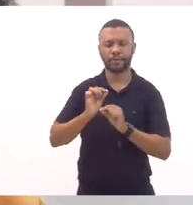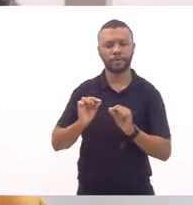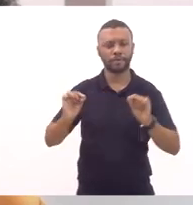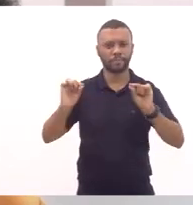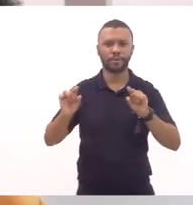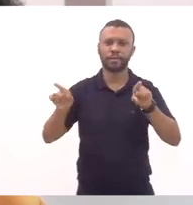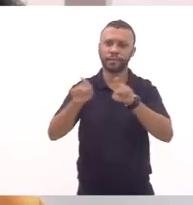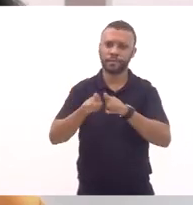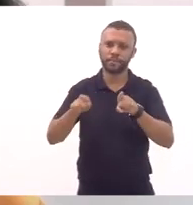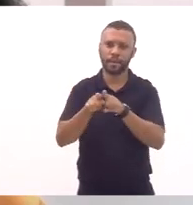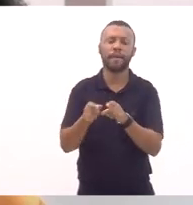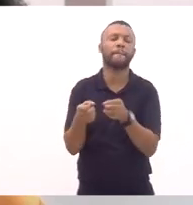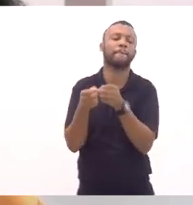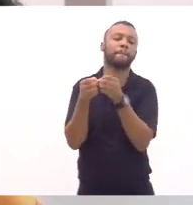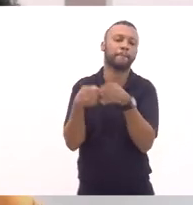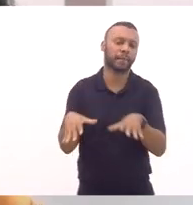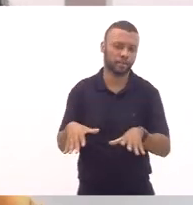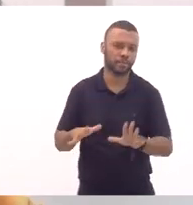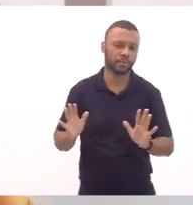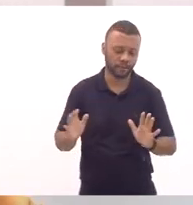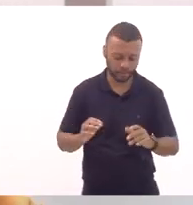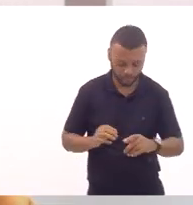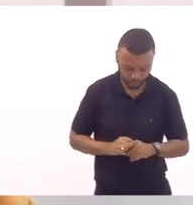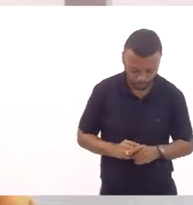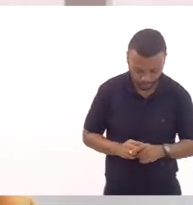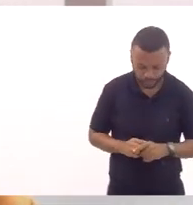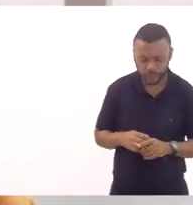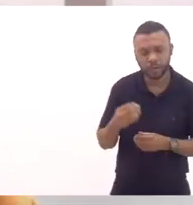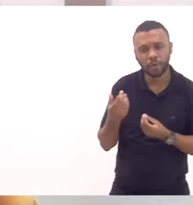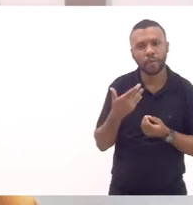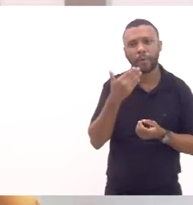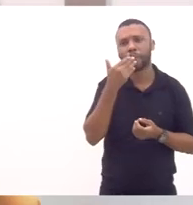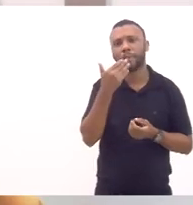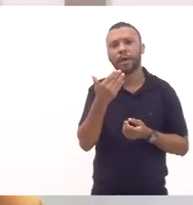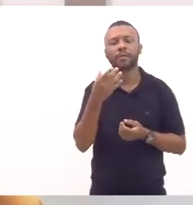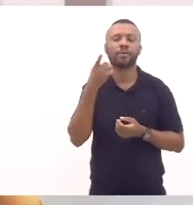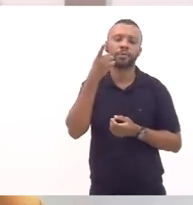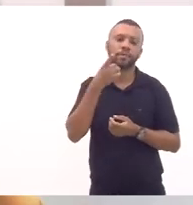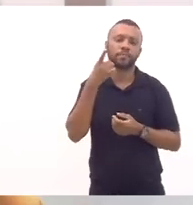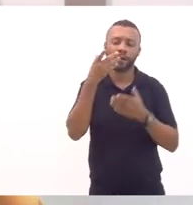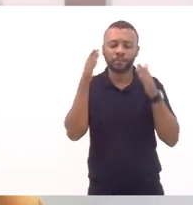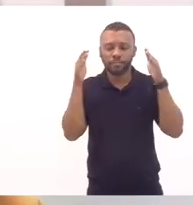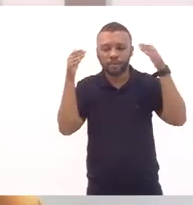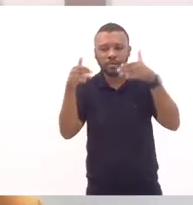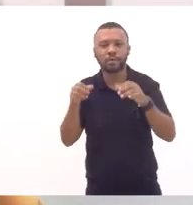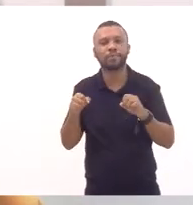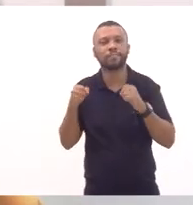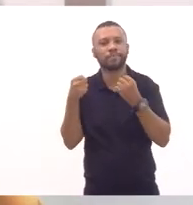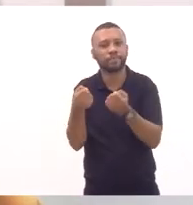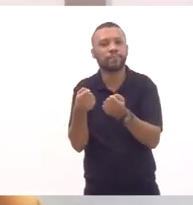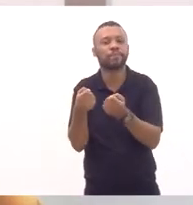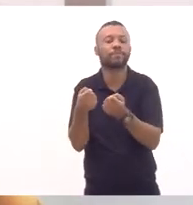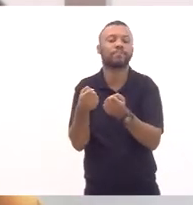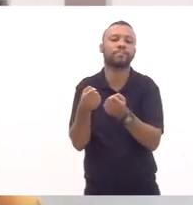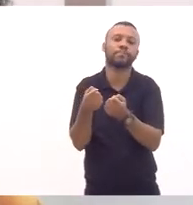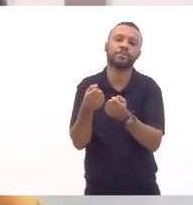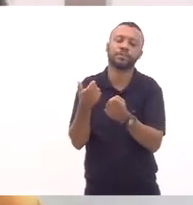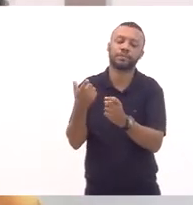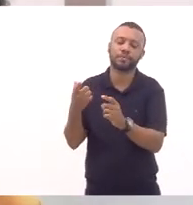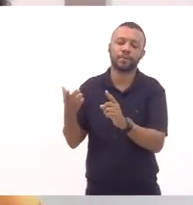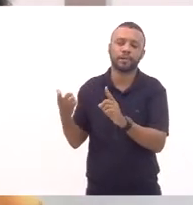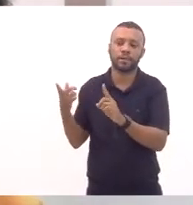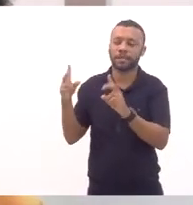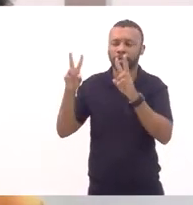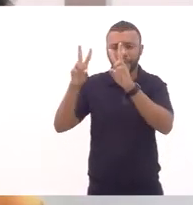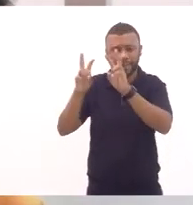muito prejudicial. E, dessa forma, eu solicito aos deputados que se debrucem sobre o tema de enorme relevância. E,